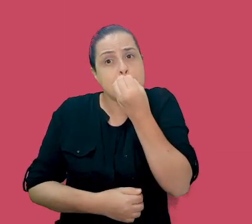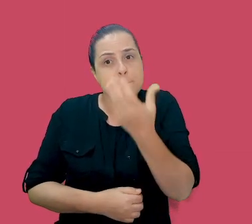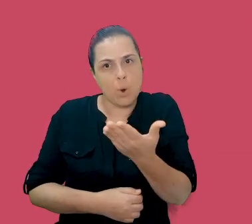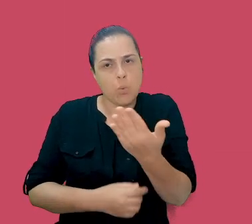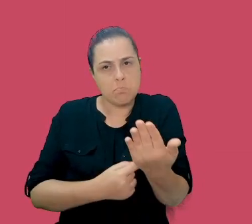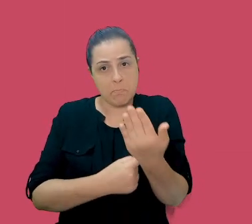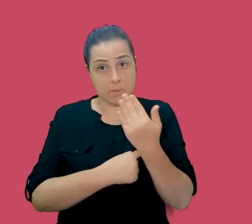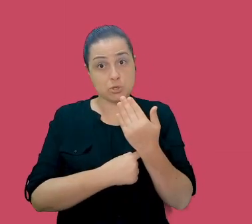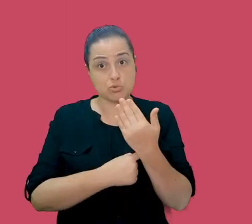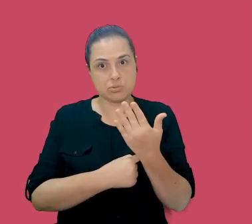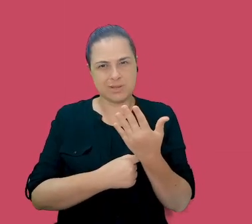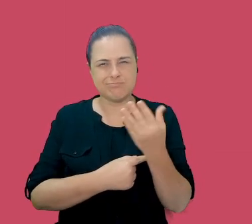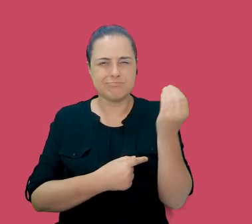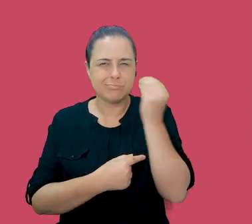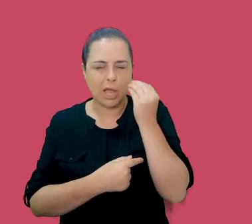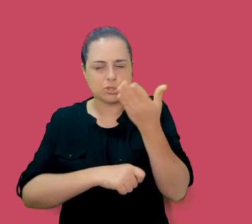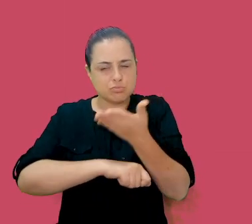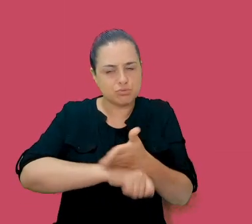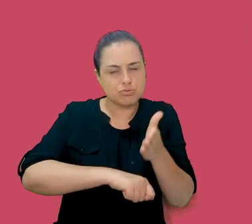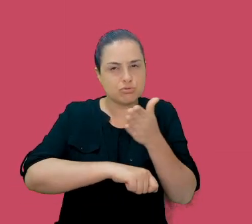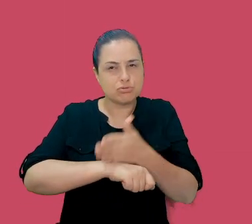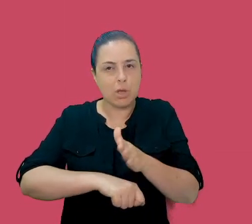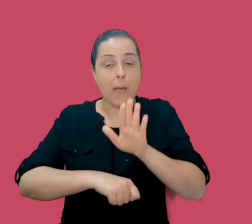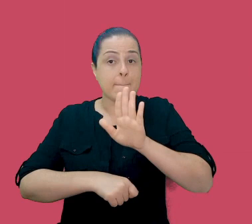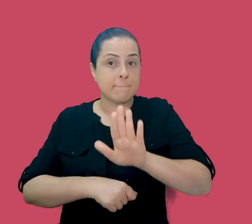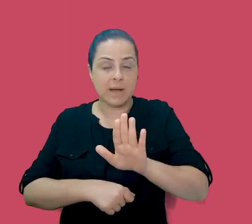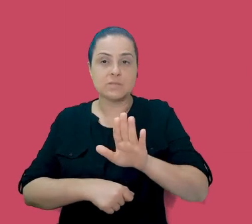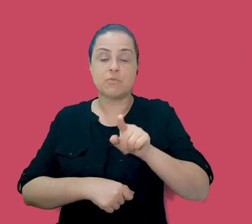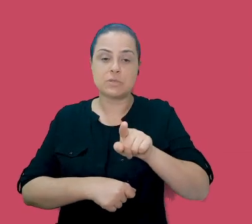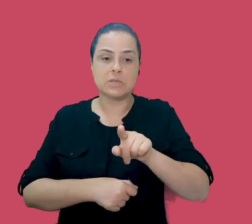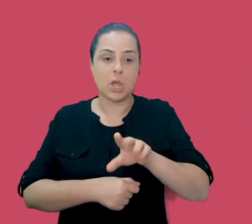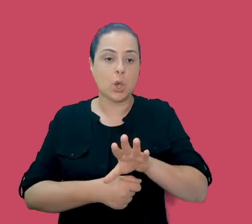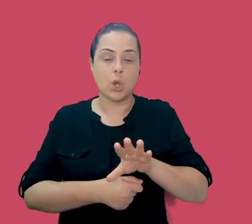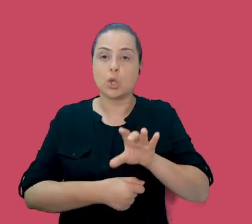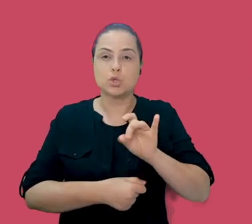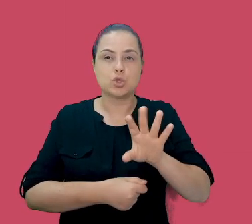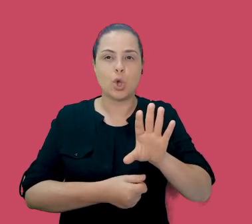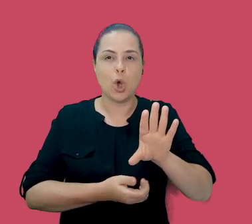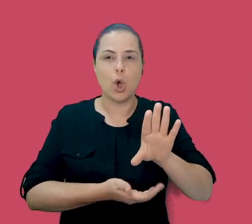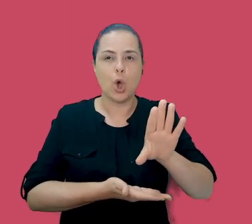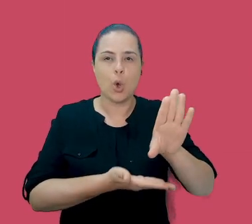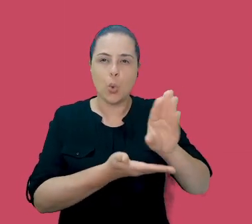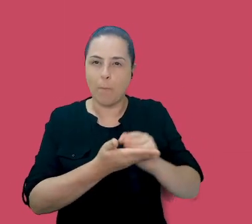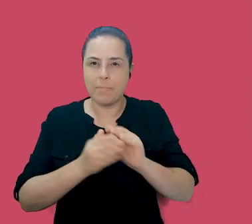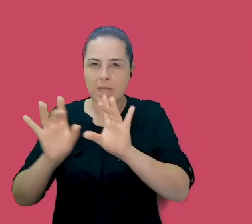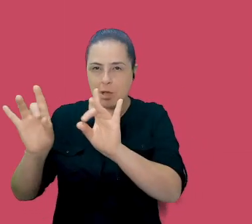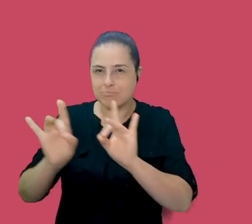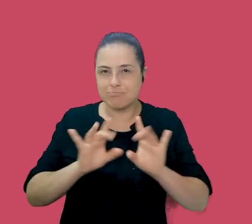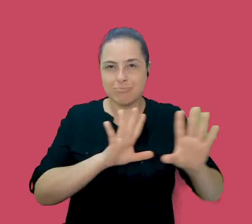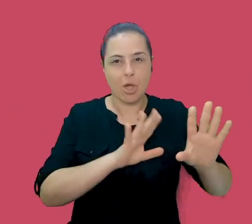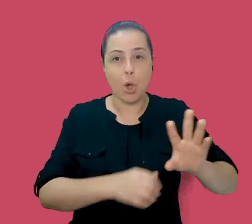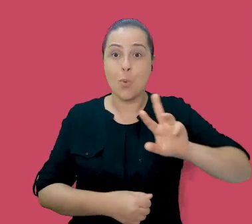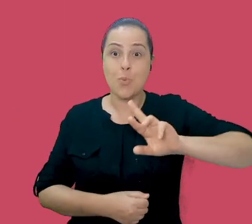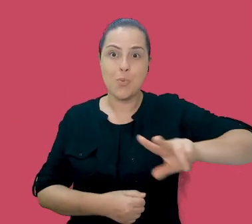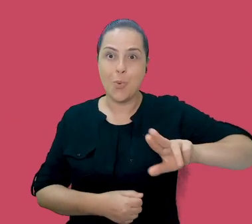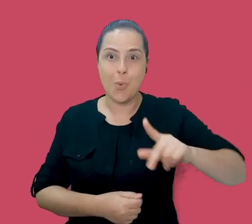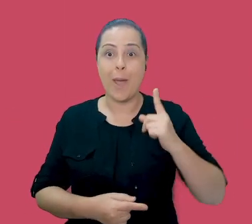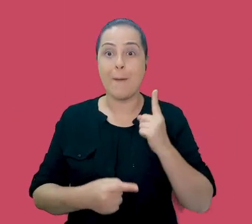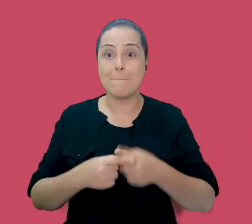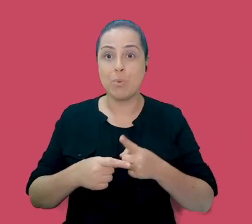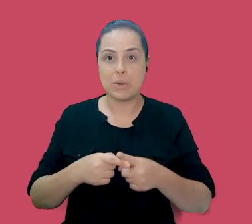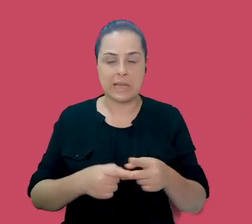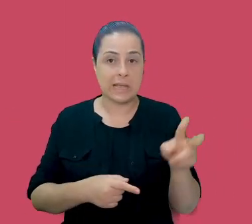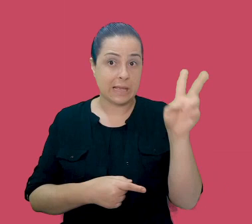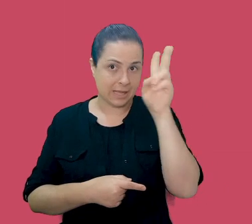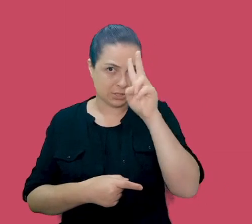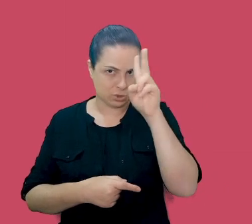ele não dá para você simplesmente fazer um copiar e colar lá, porque no meio daquela história, quanto